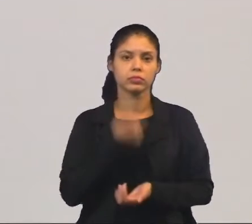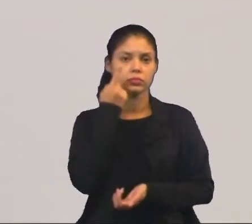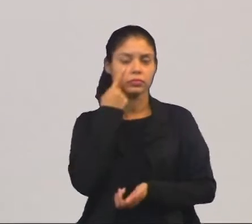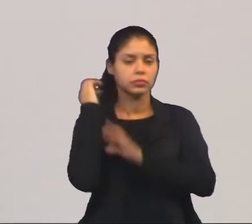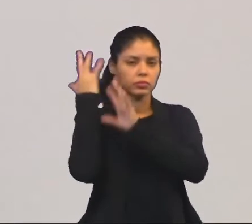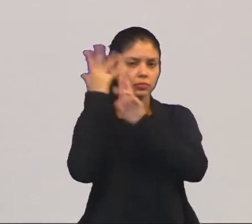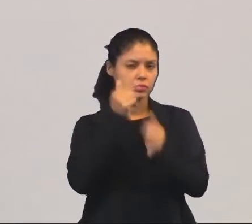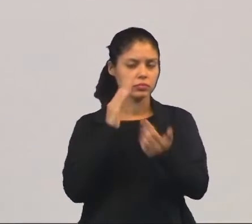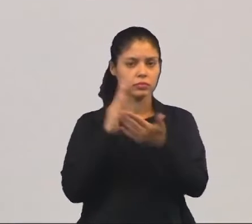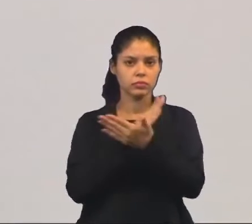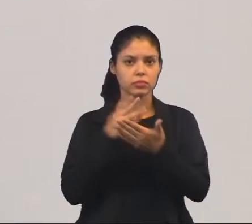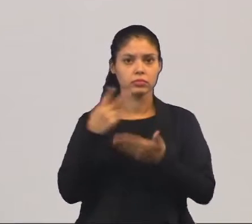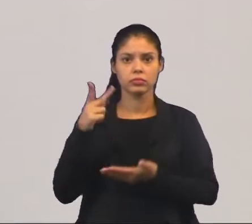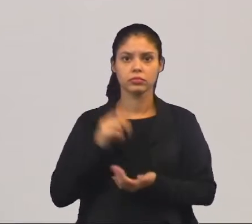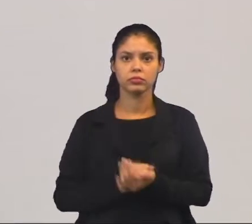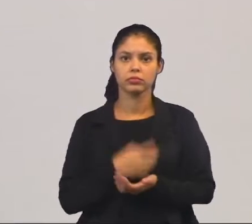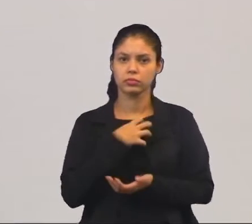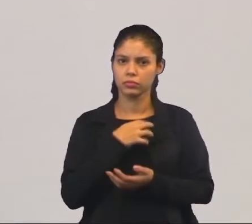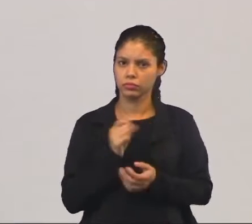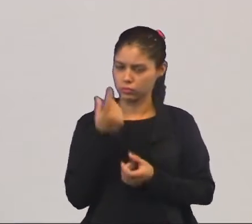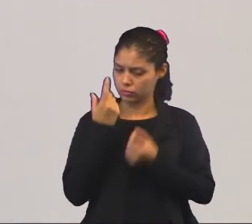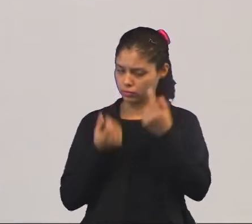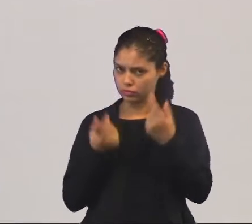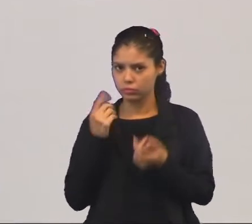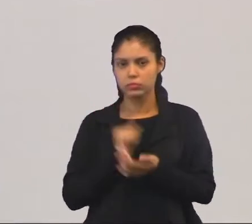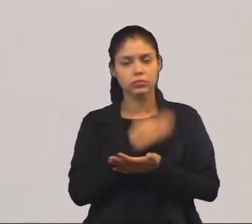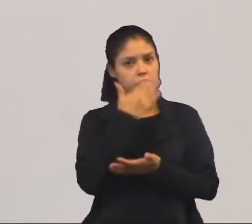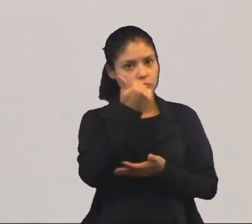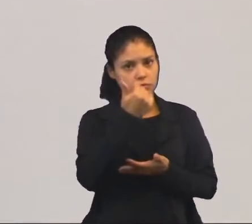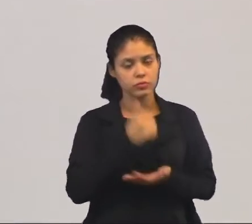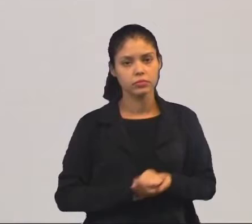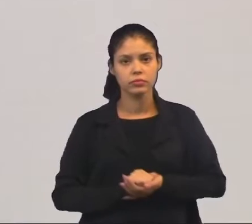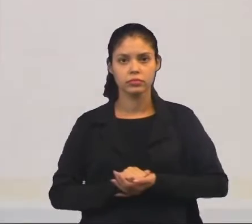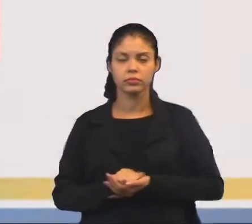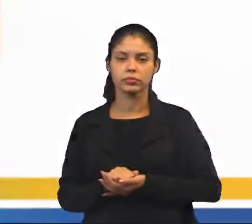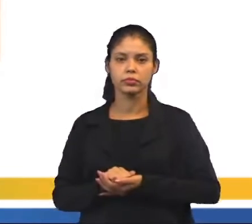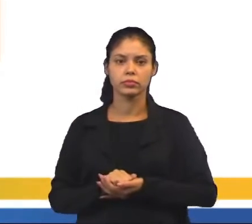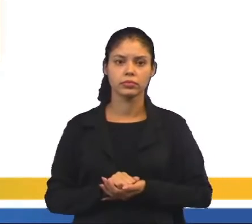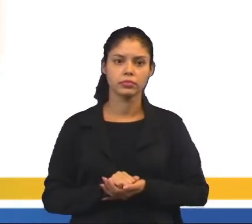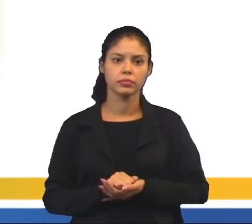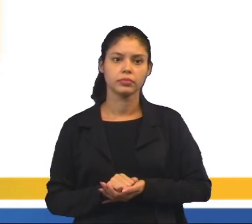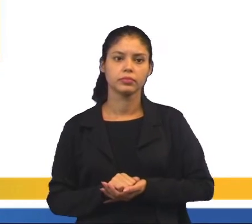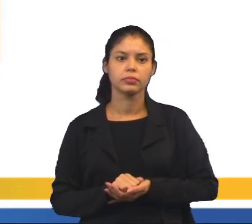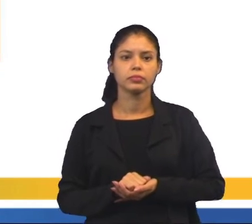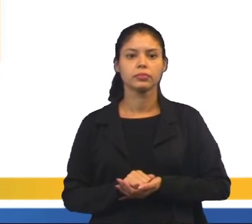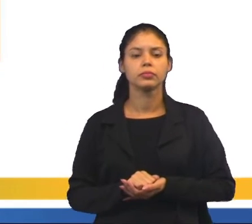gente relembra alguns deles momentaneamente. Tudo bem? Então vamos lá.